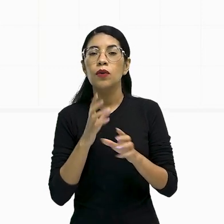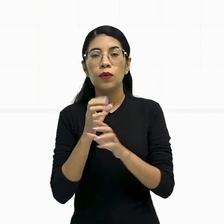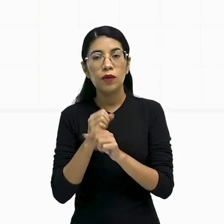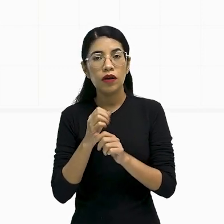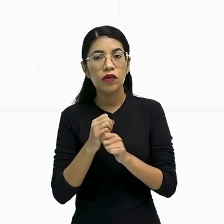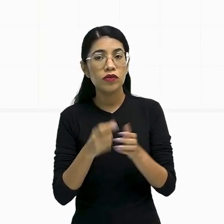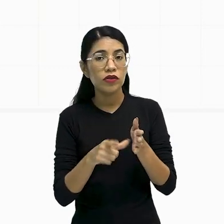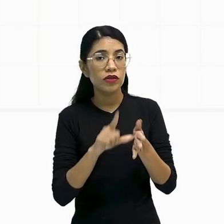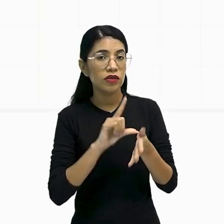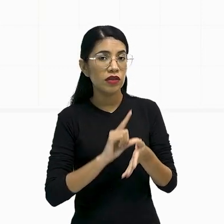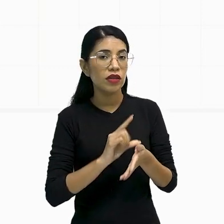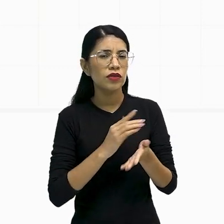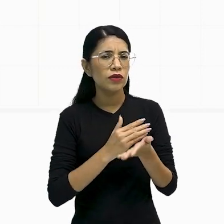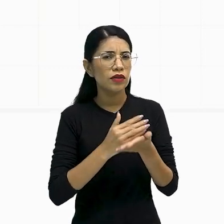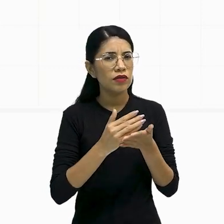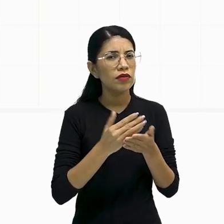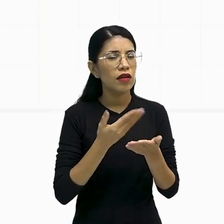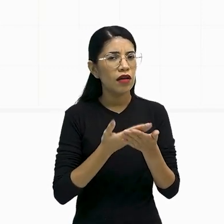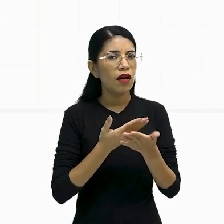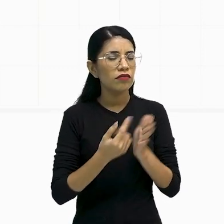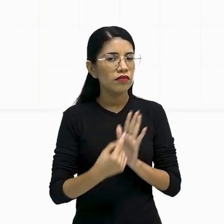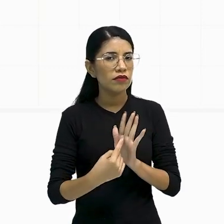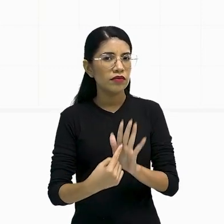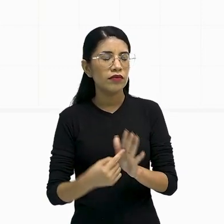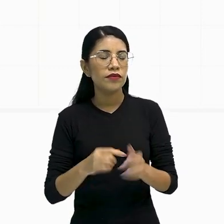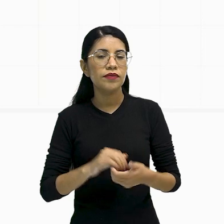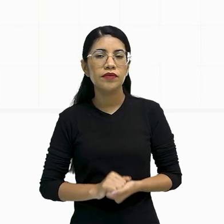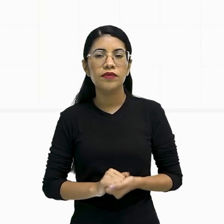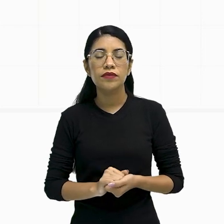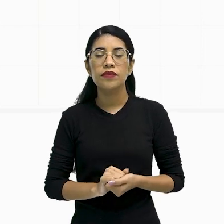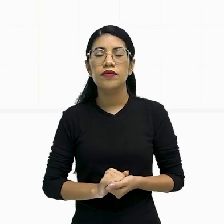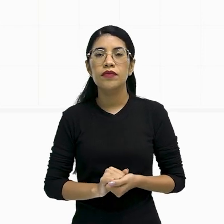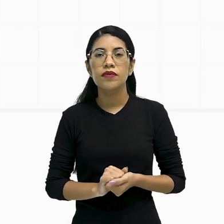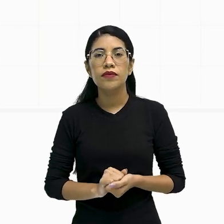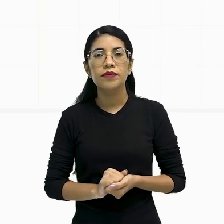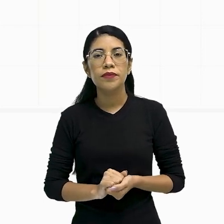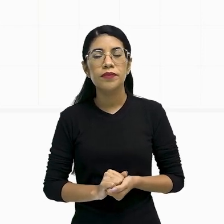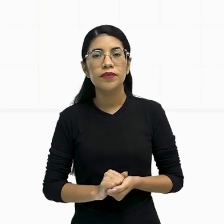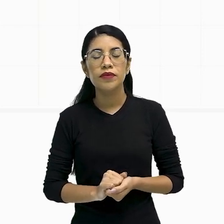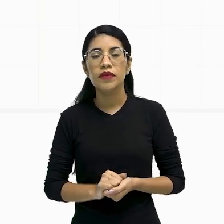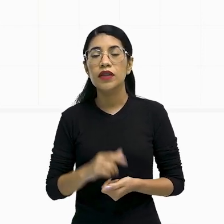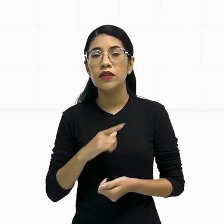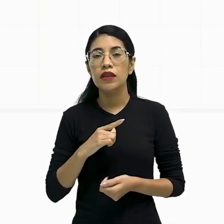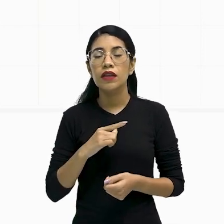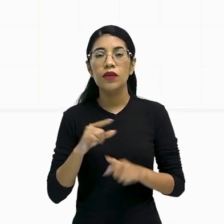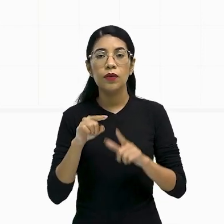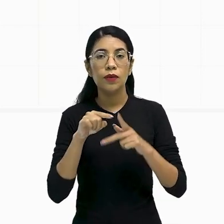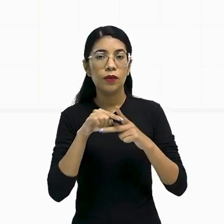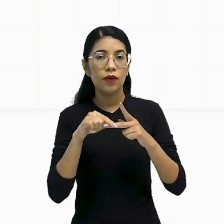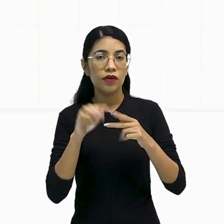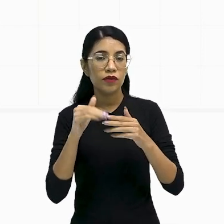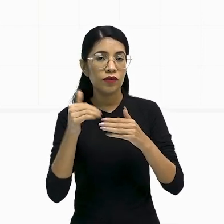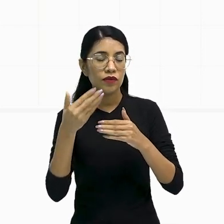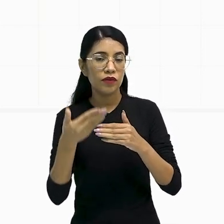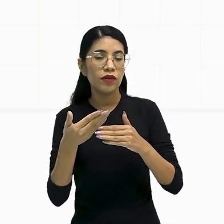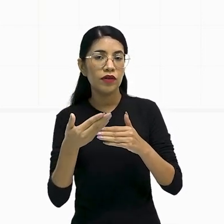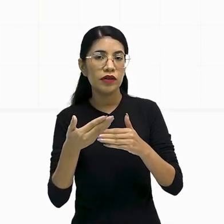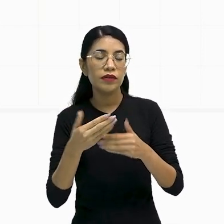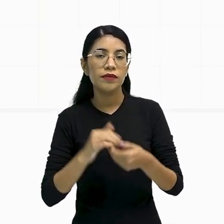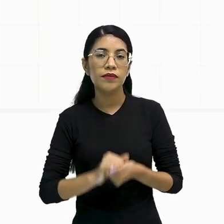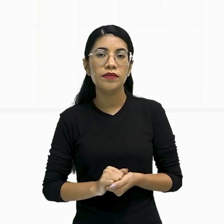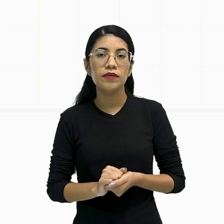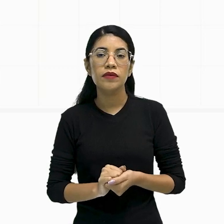problema que eu apresentei para vocês no início da aula. Ó, como eu tenho um ângulo externo aqui.